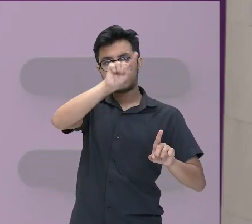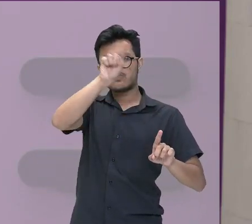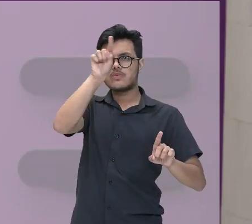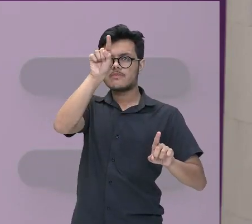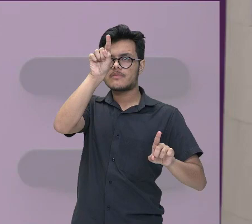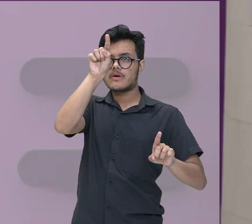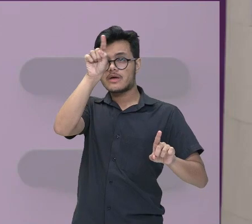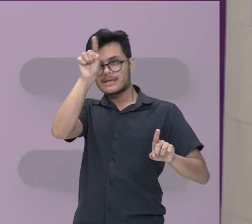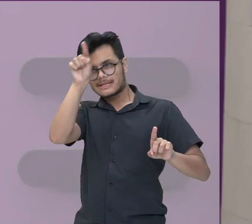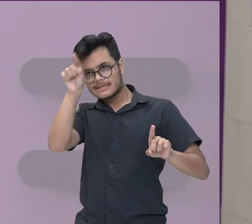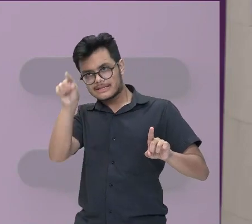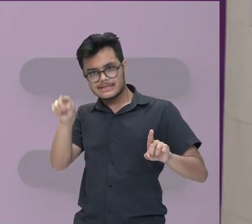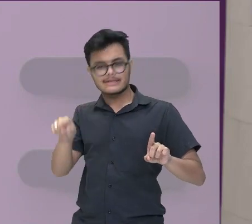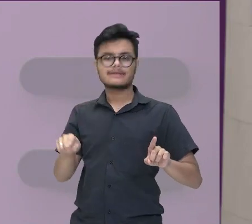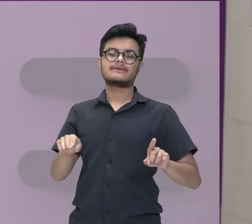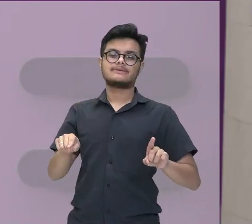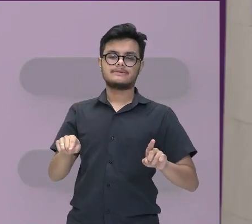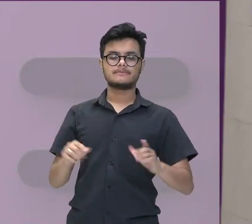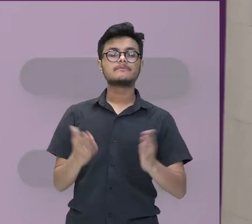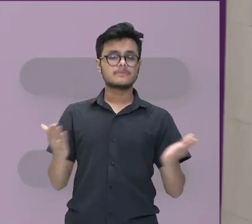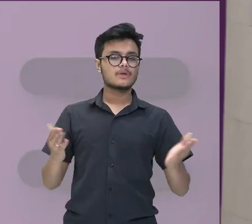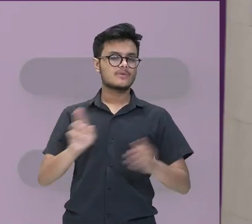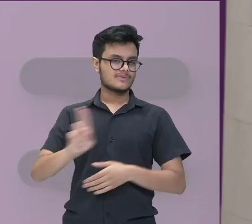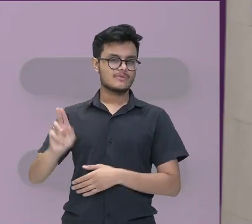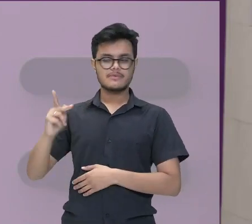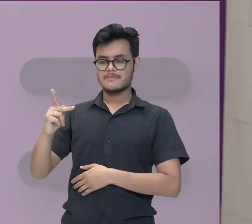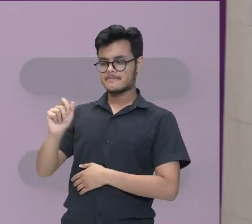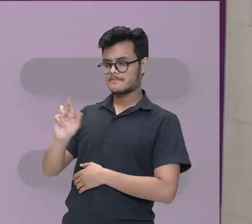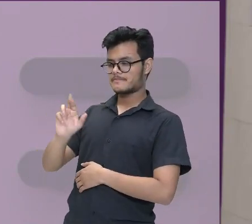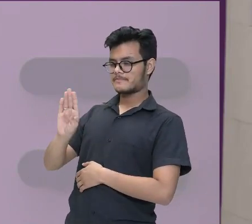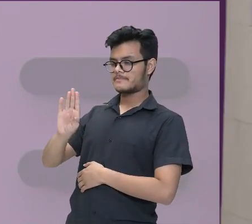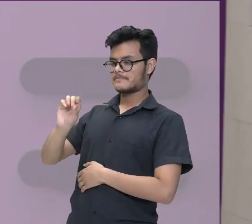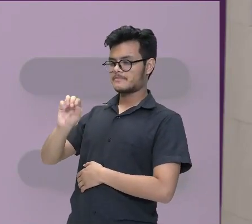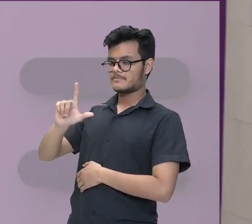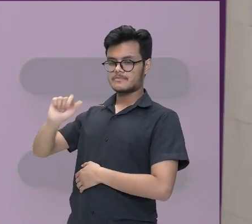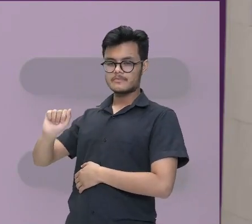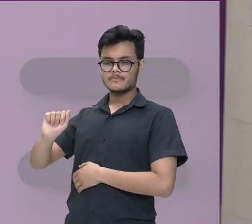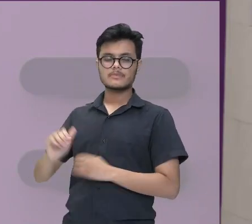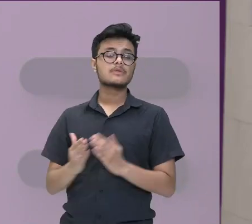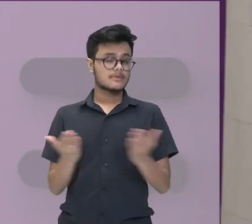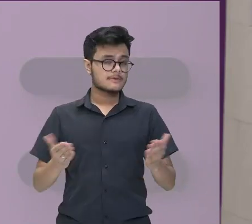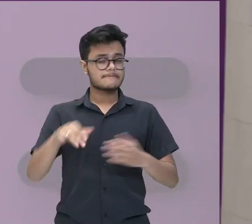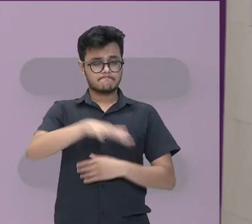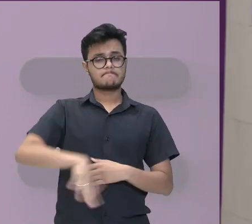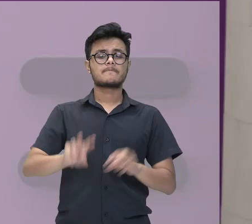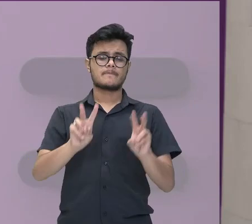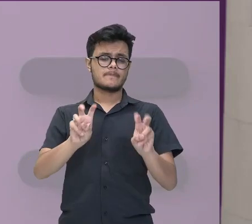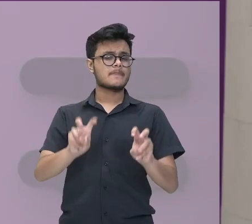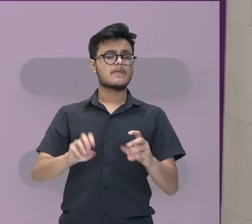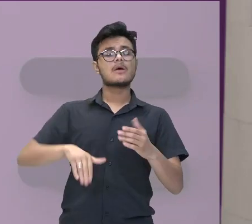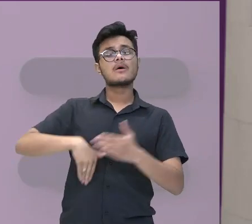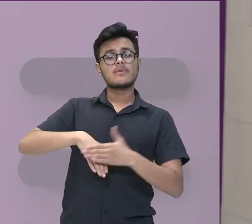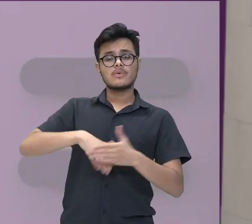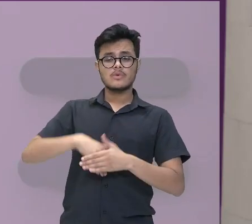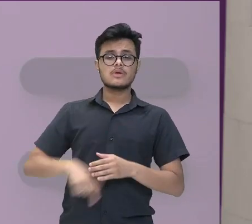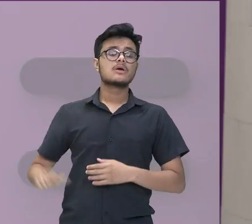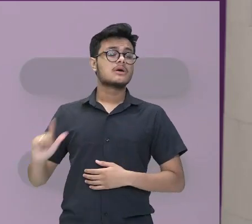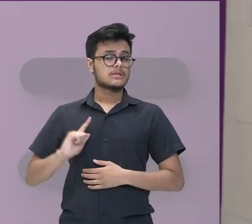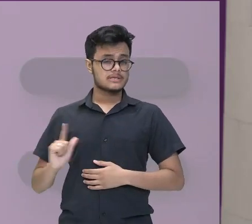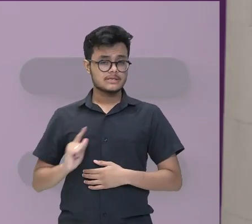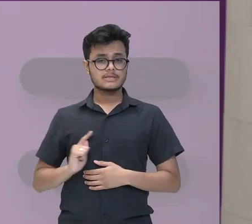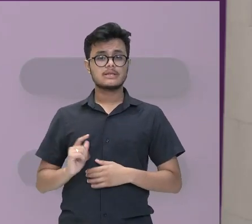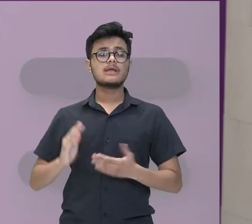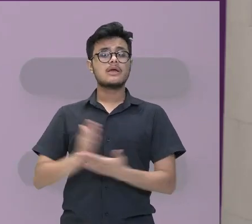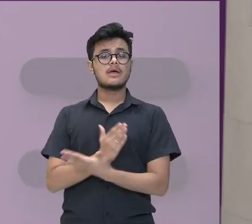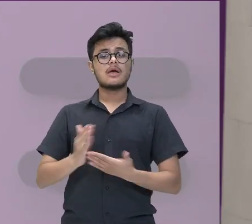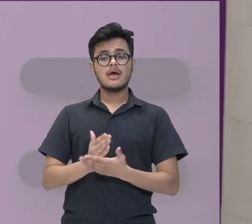descer novamente. Então, isso é uma parábola. E nesse caso específico do futebol, nós temos ali a sua concavidade